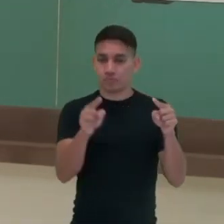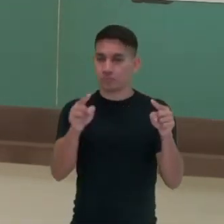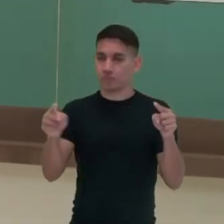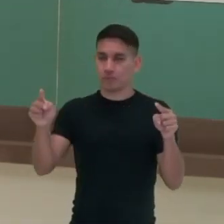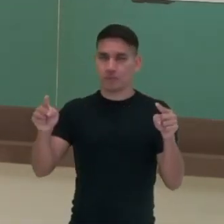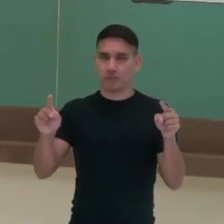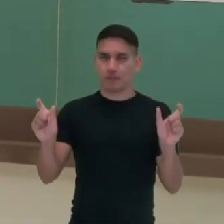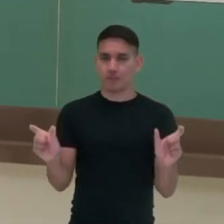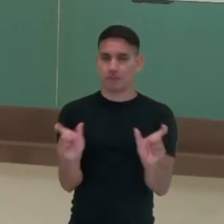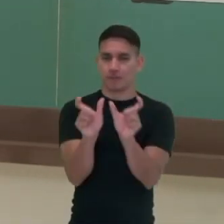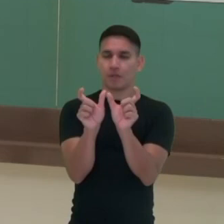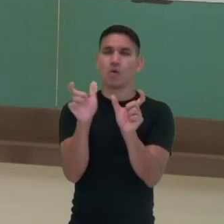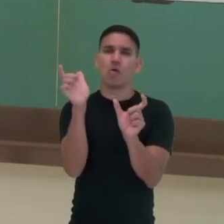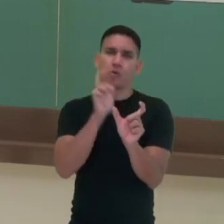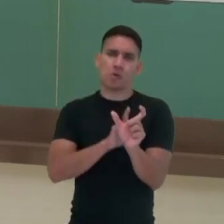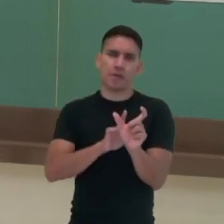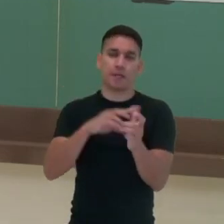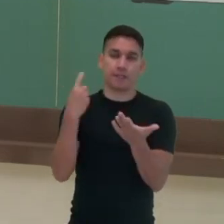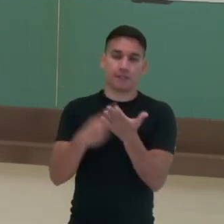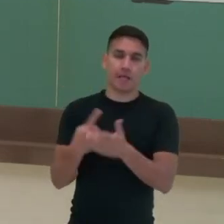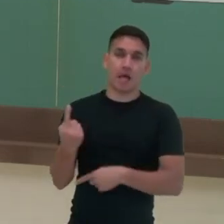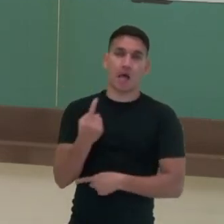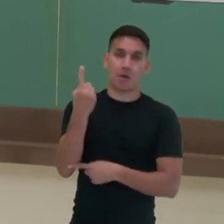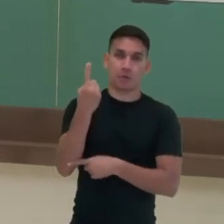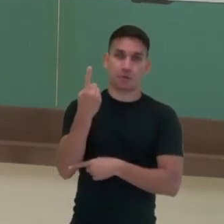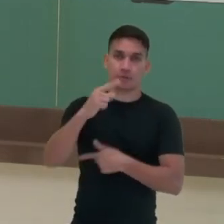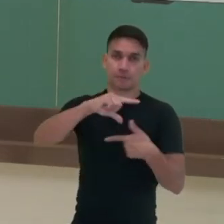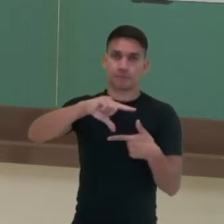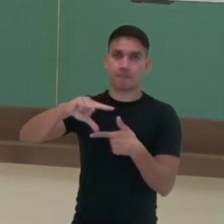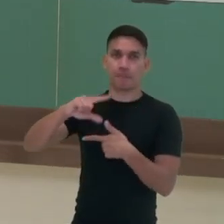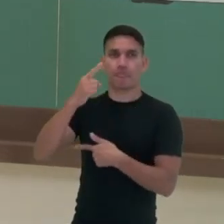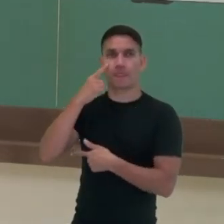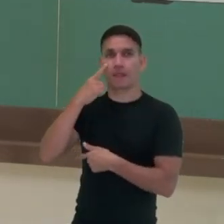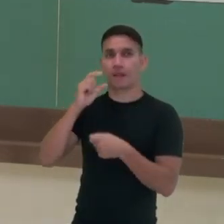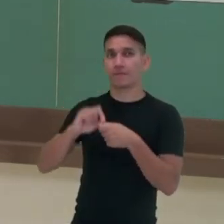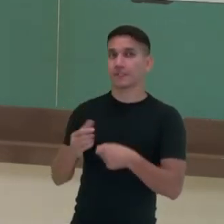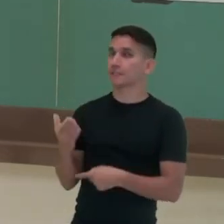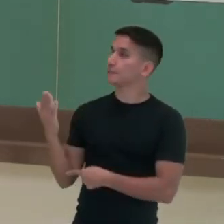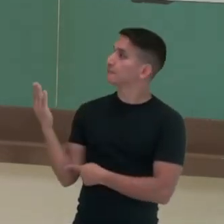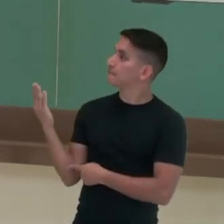que determinam a altura desse retângulo. Vou fazendo aqui, pessoal.